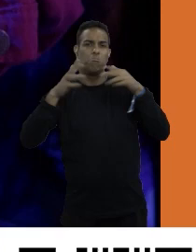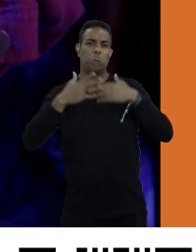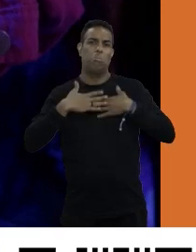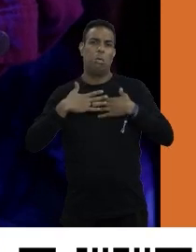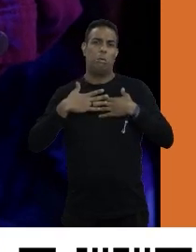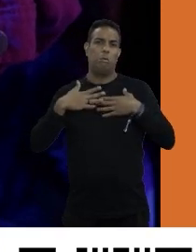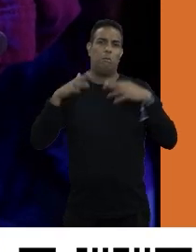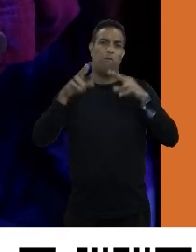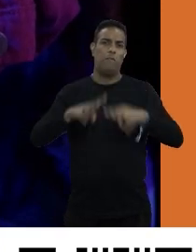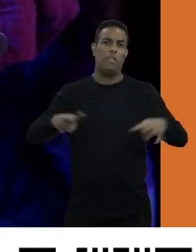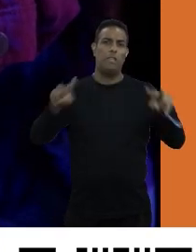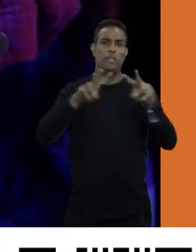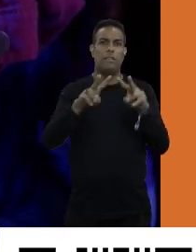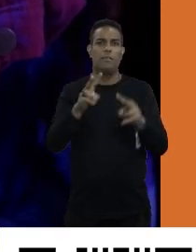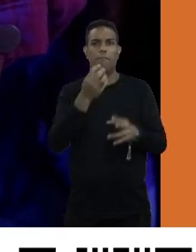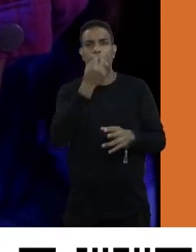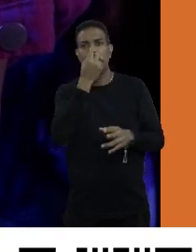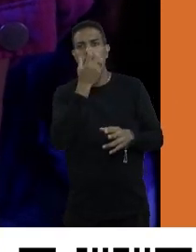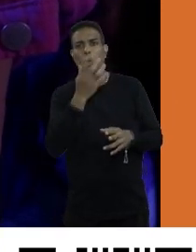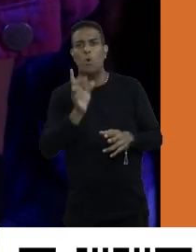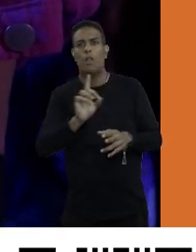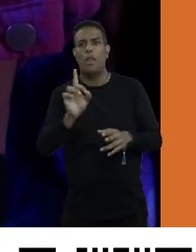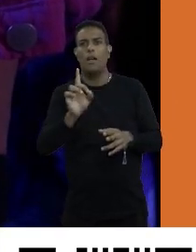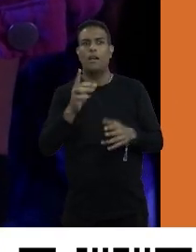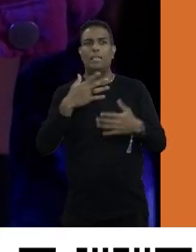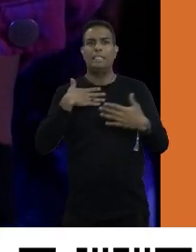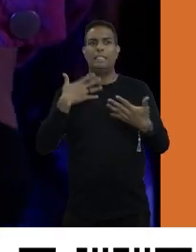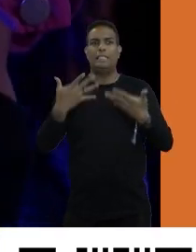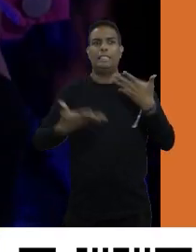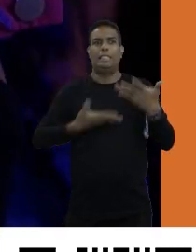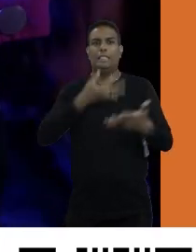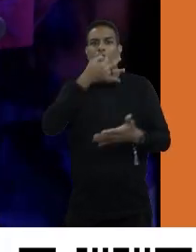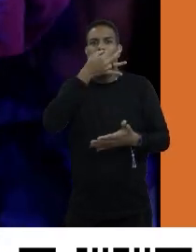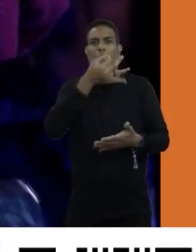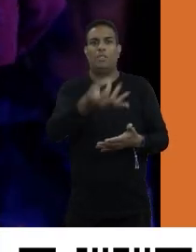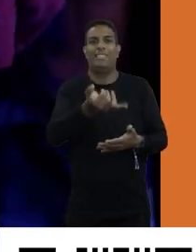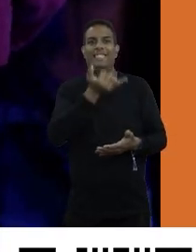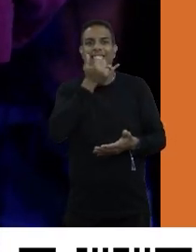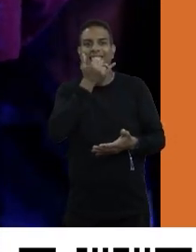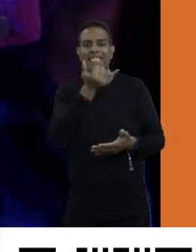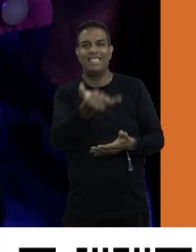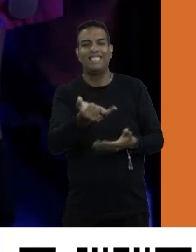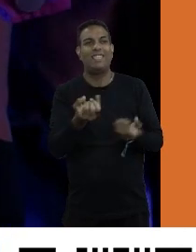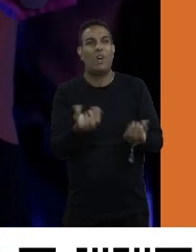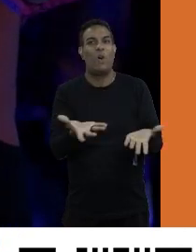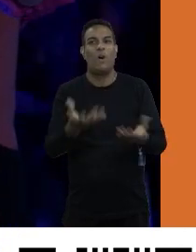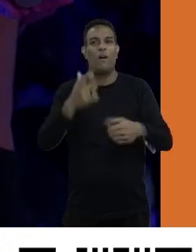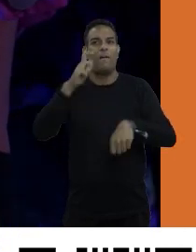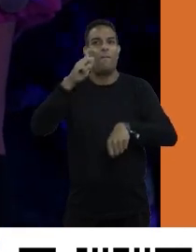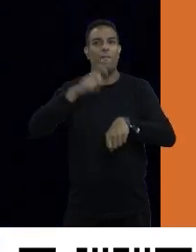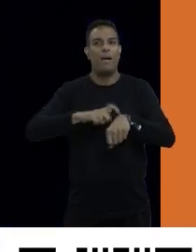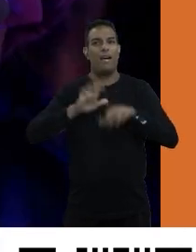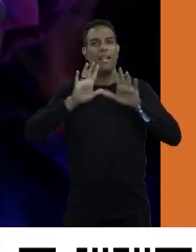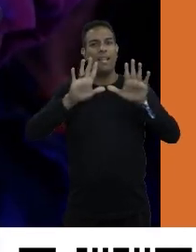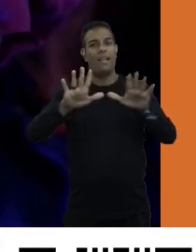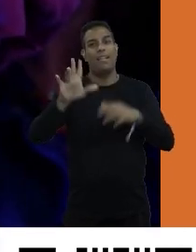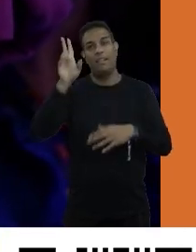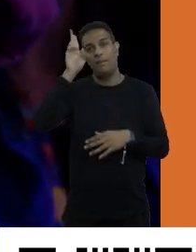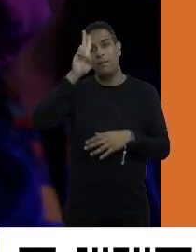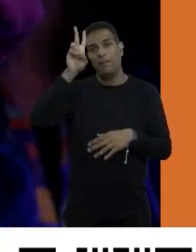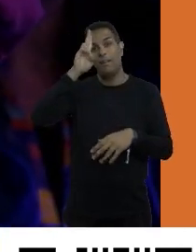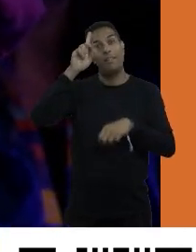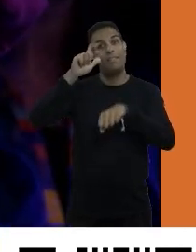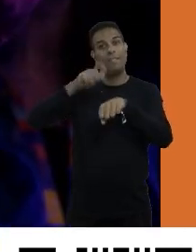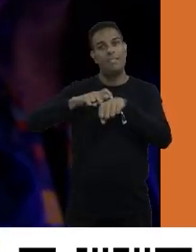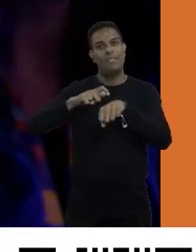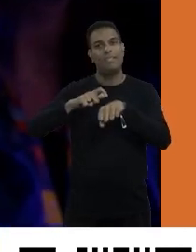visão é que não está exatamente como sempre foi. Você vai me botar em saia justa aqui, é isso? Desculpa! Ao vivo, lembrando. Não é a intenção. Lembrando que a gente está ao vivo.